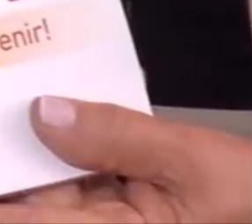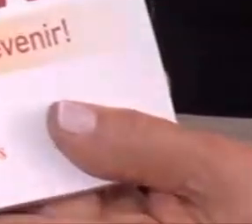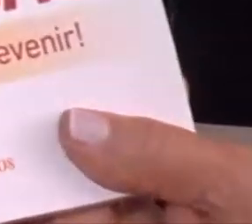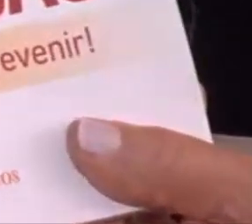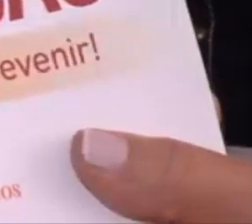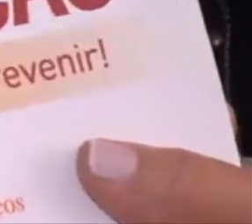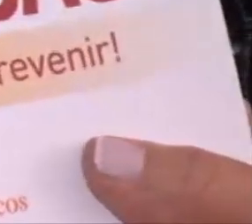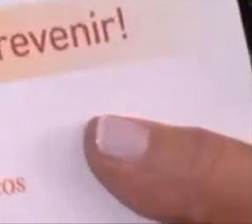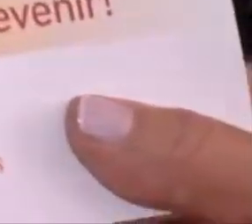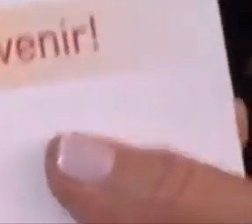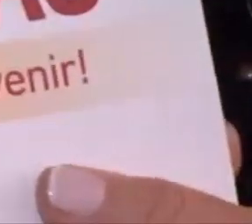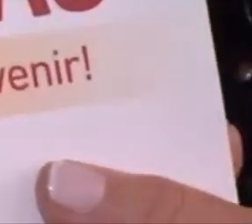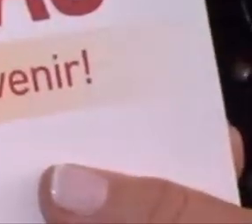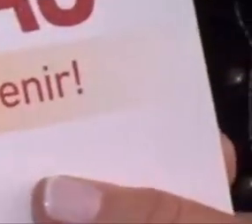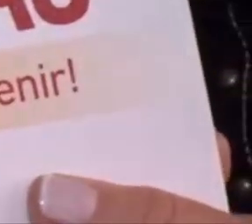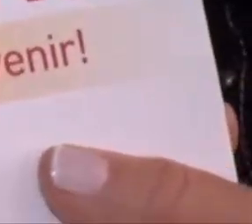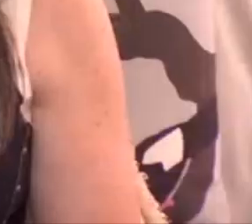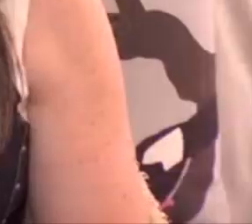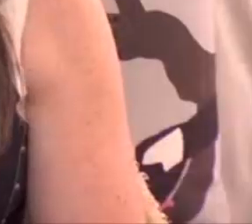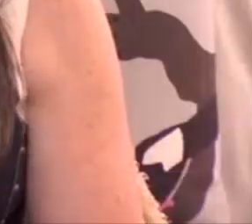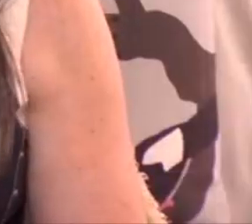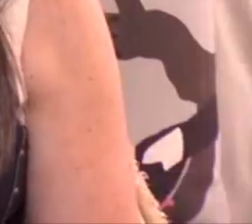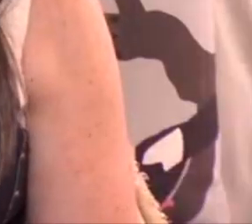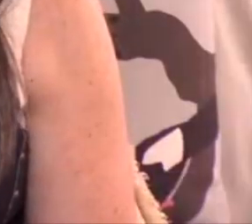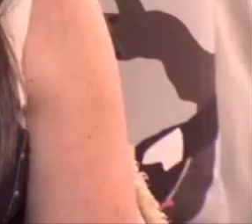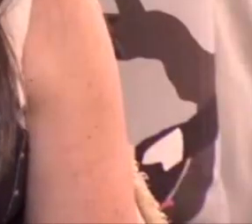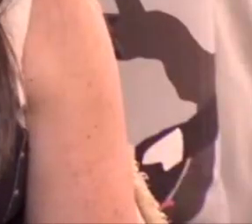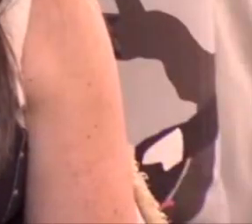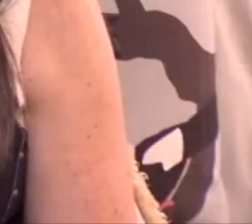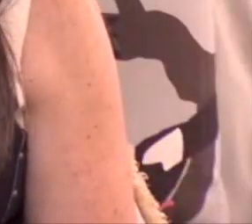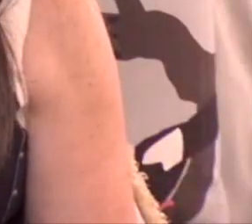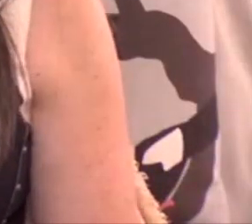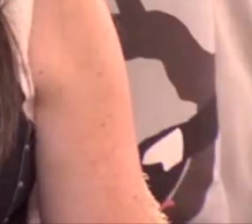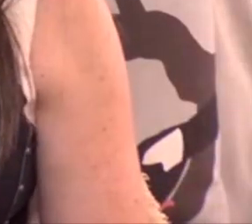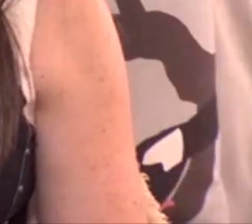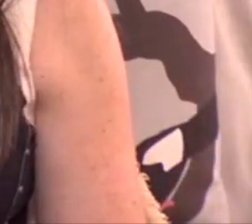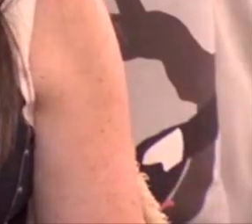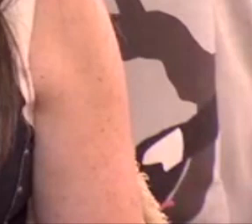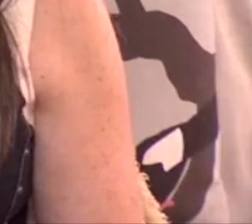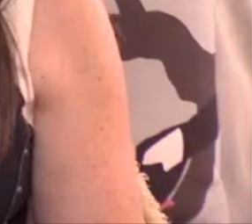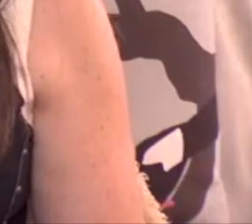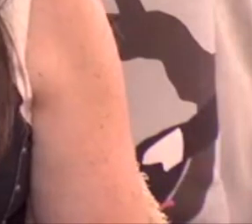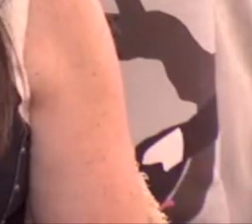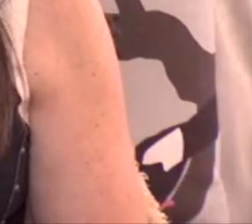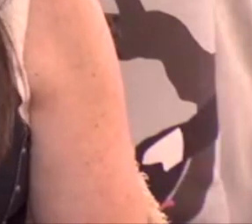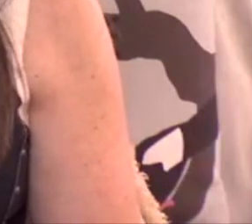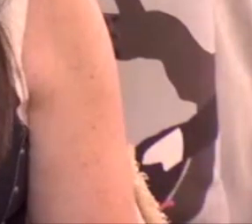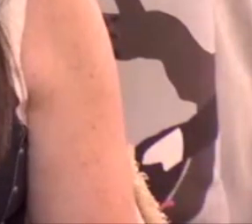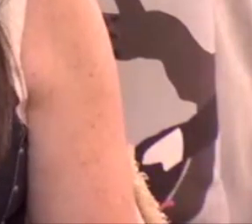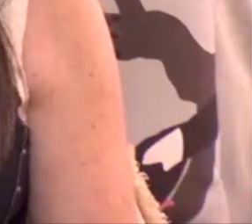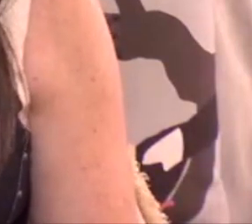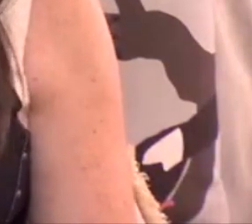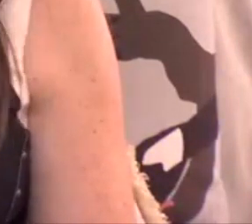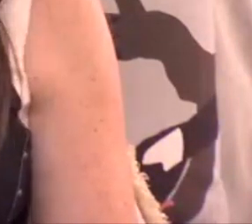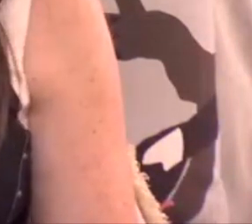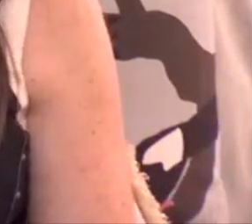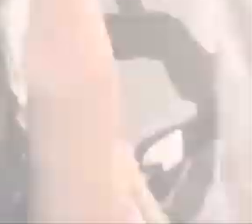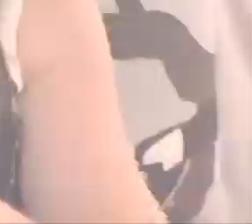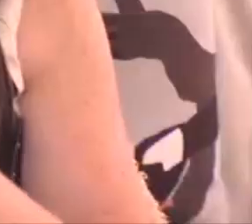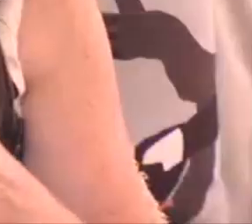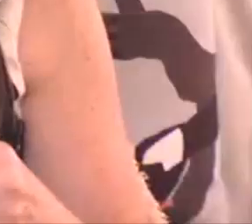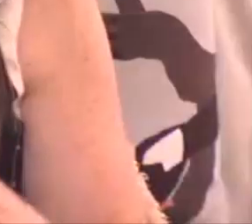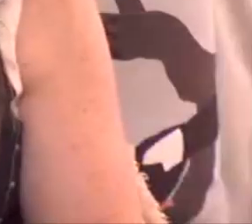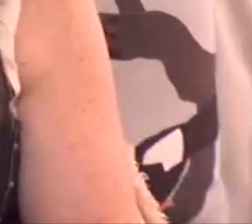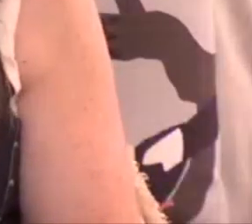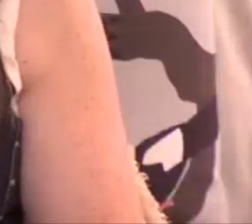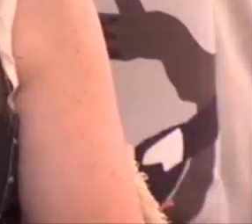que começam antes da gestação. Se a mulher pretende engravidar, ela já tem que, nós temos que ver qual é o estilo de vida dela.